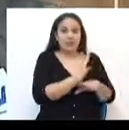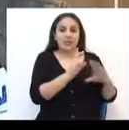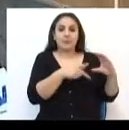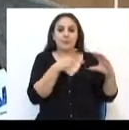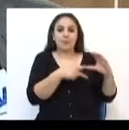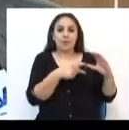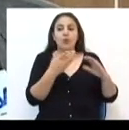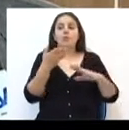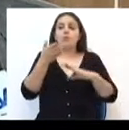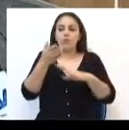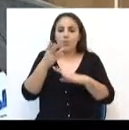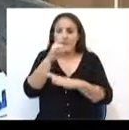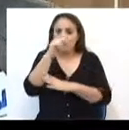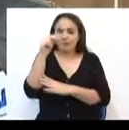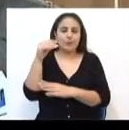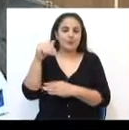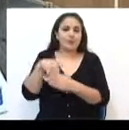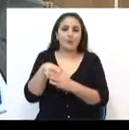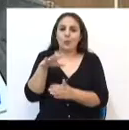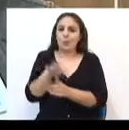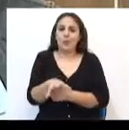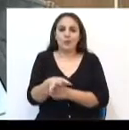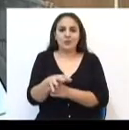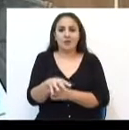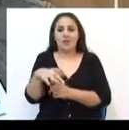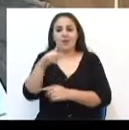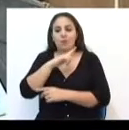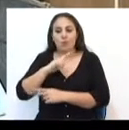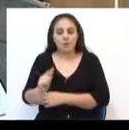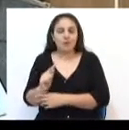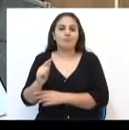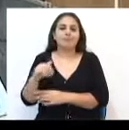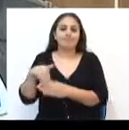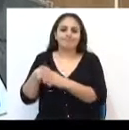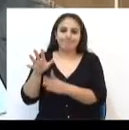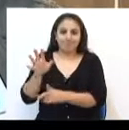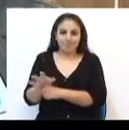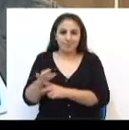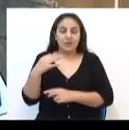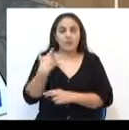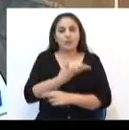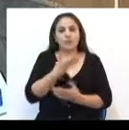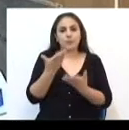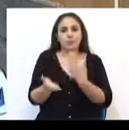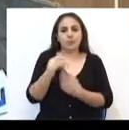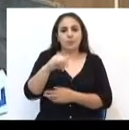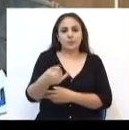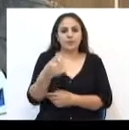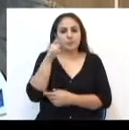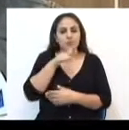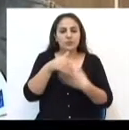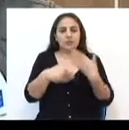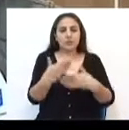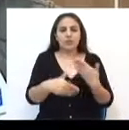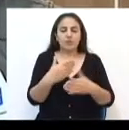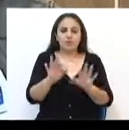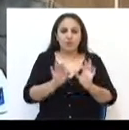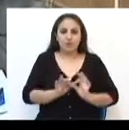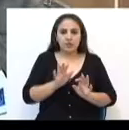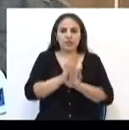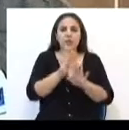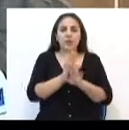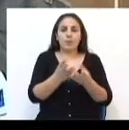vetou, a bancada do governo acatou o veto e infelizmente nós perdemos 2 oportunidades de desenvolver projetos que auxiliar